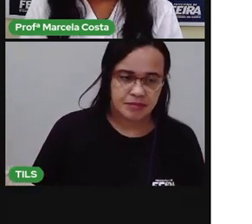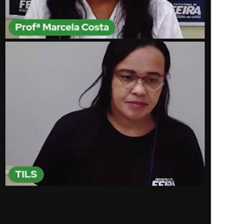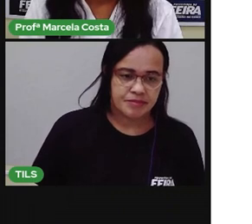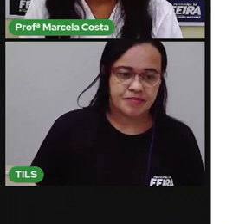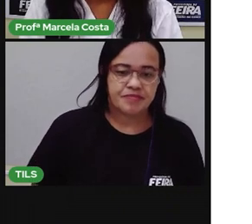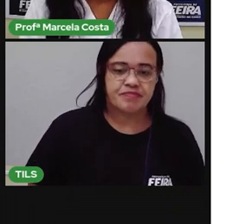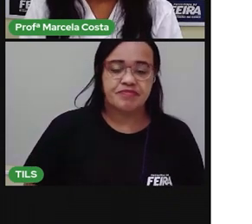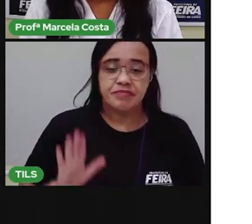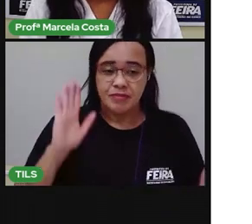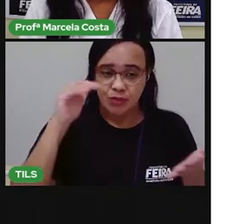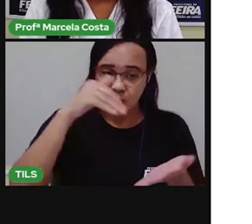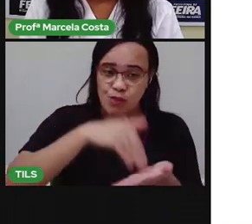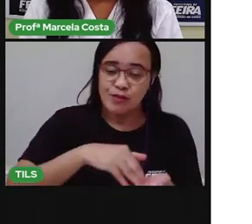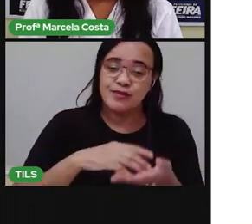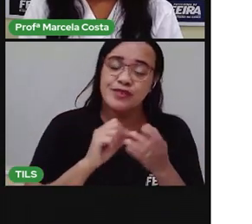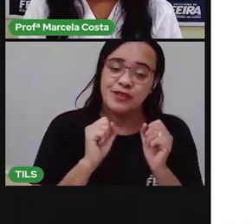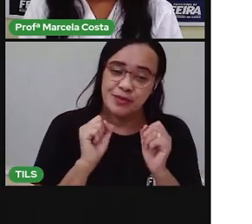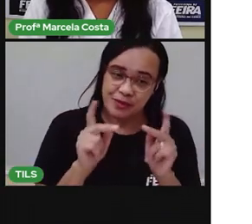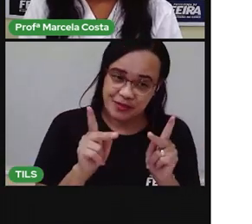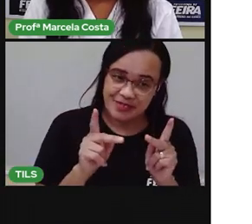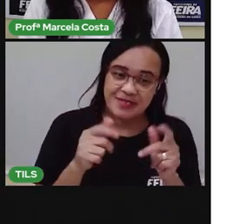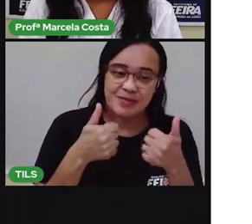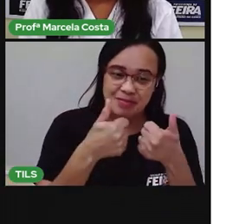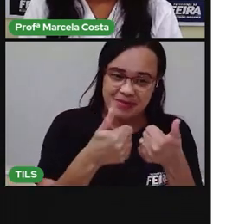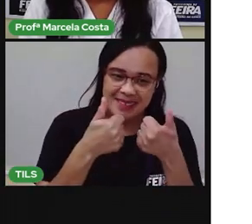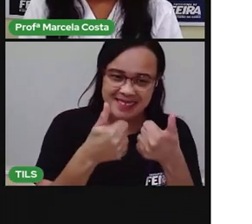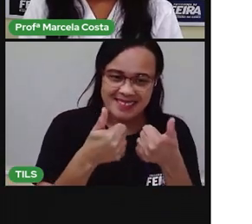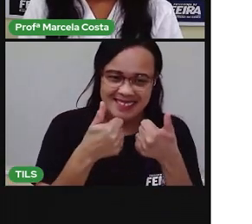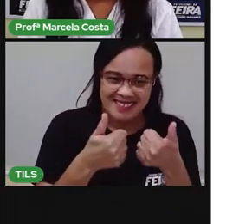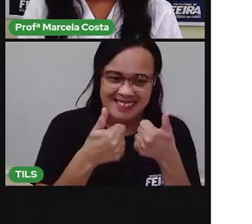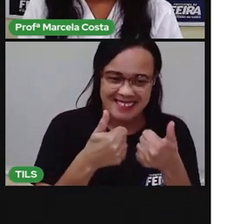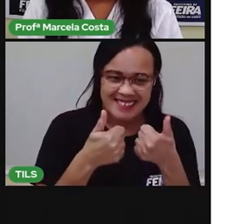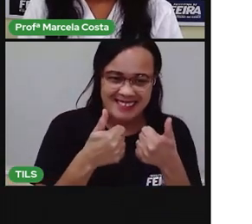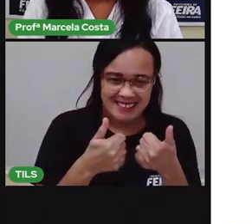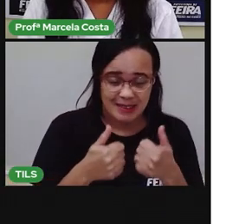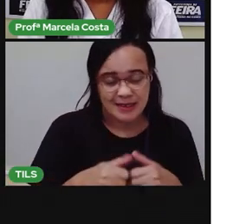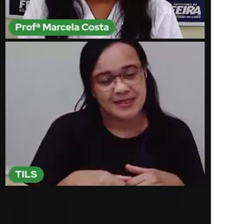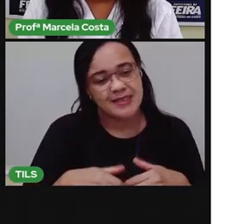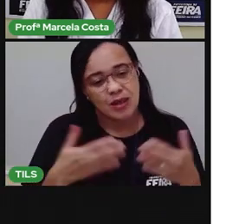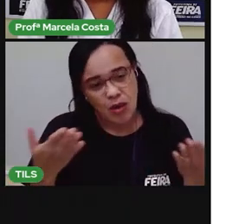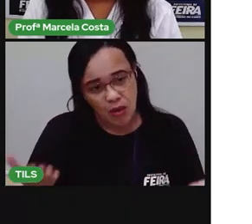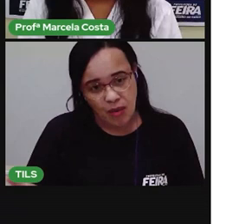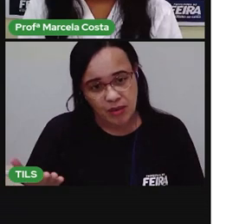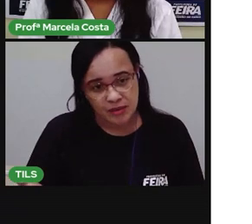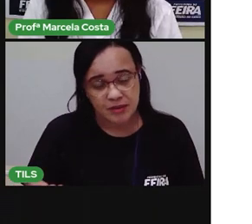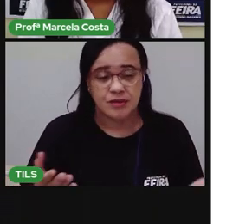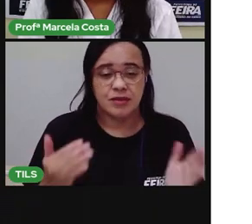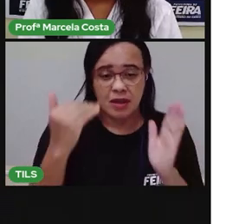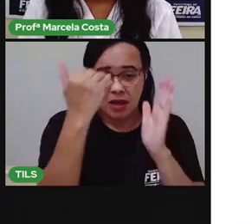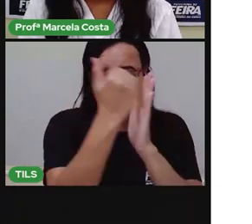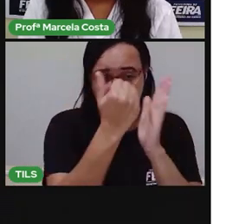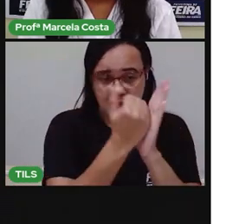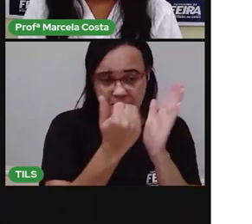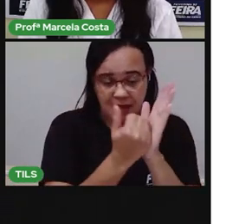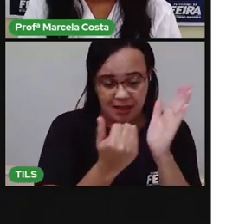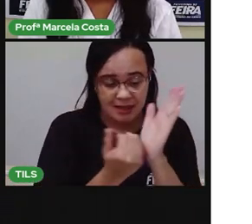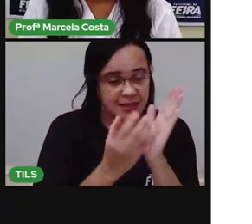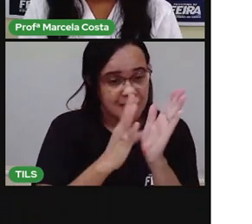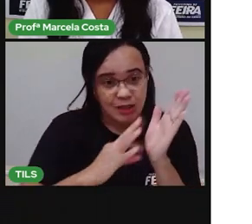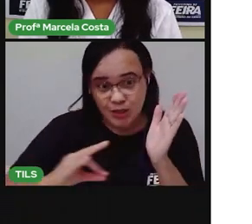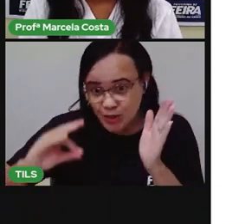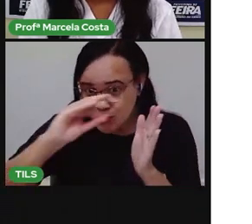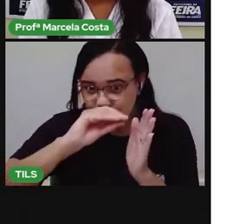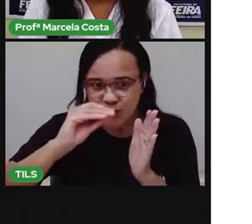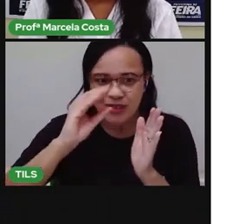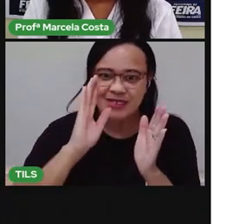No final, não é isso? Muito bem. Crianças, ó, a nossa lista ficou completa, a nossa lista